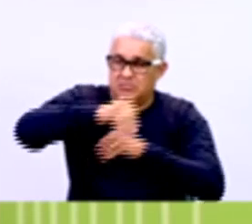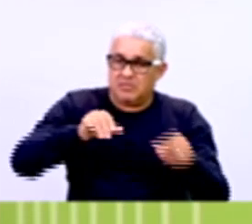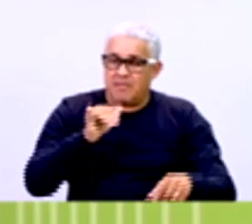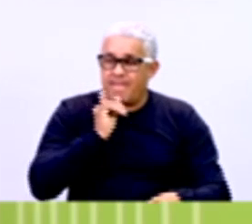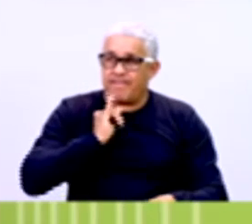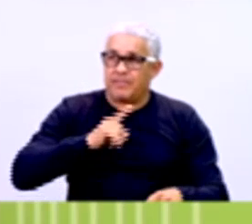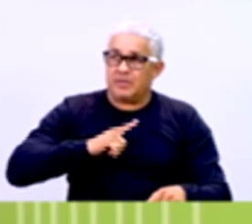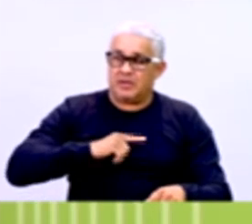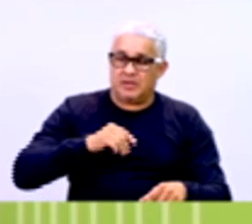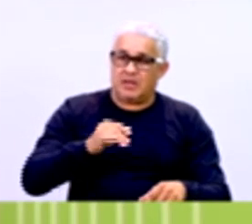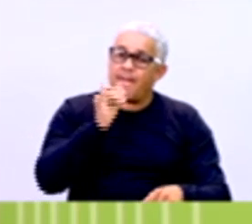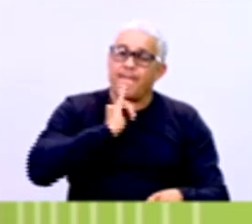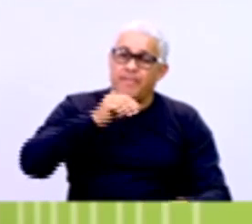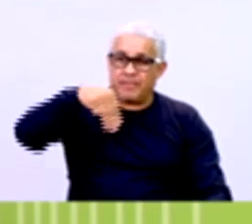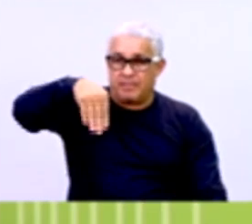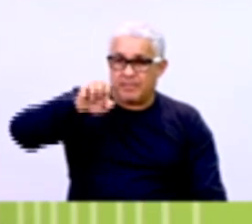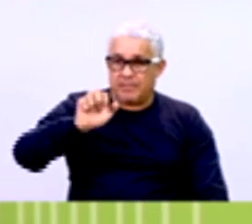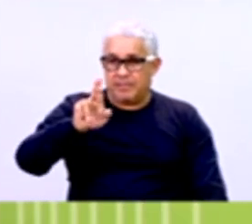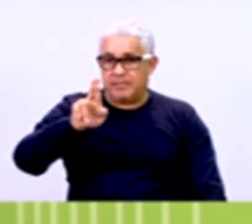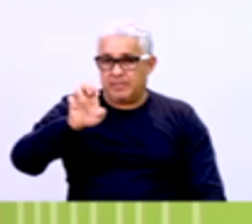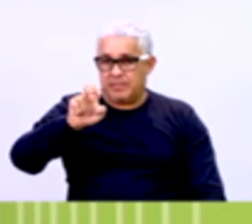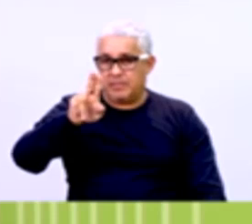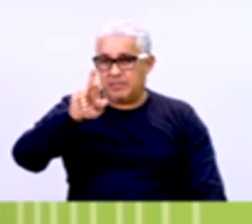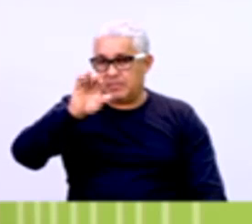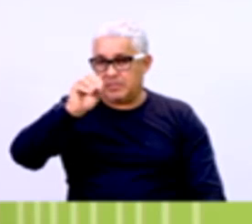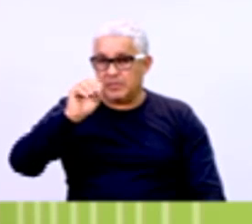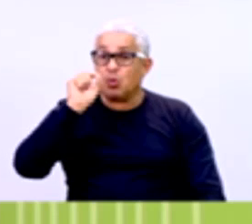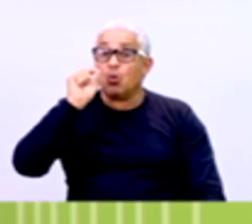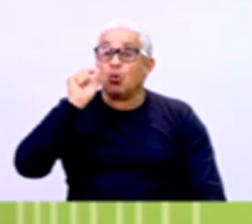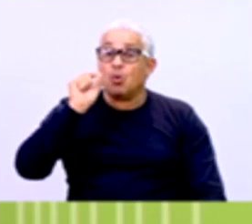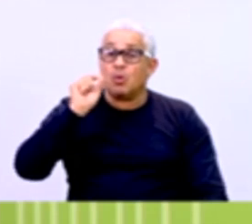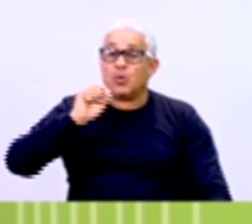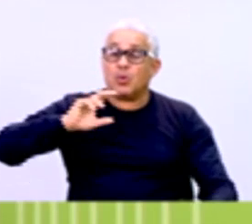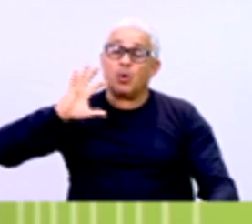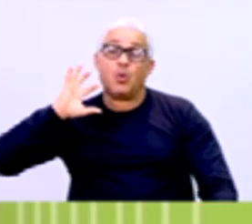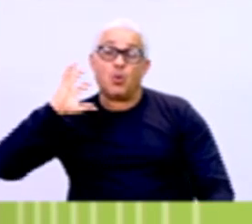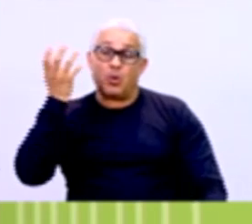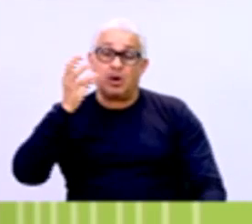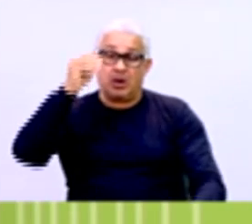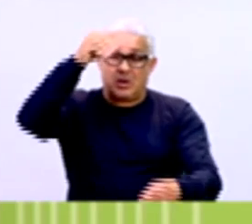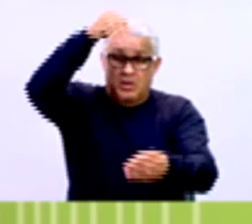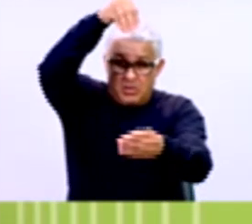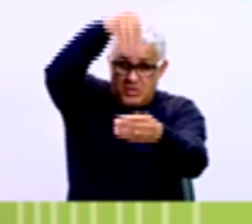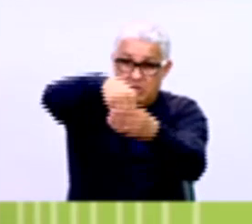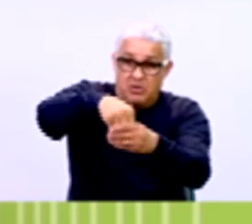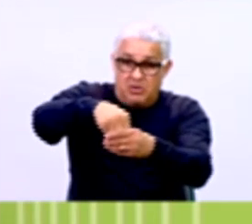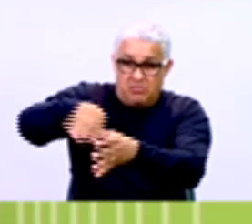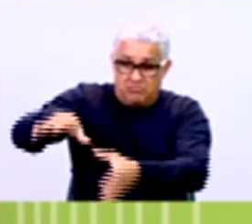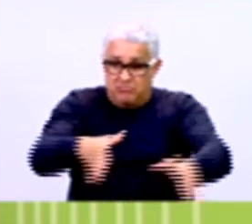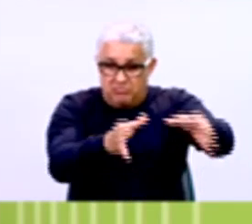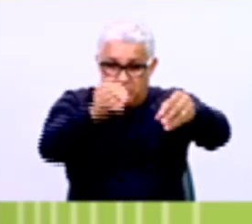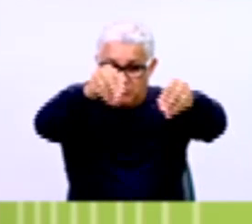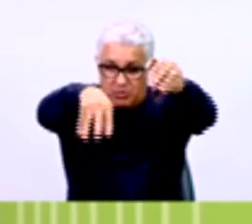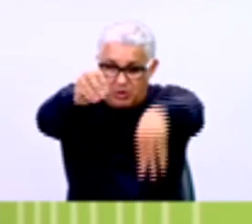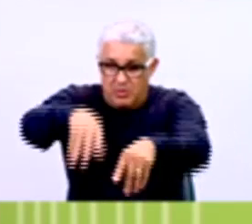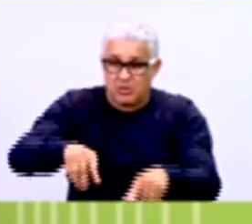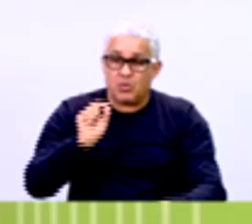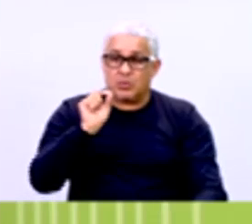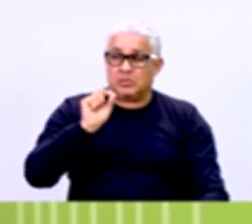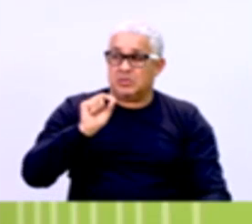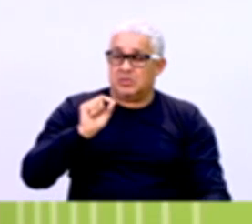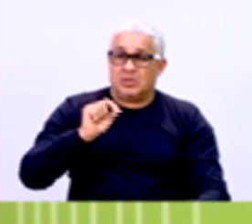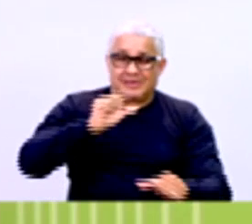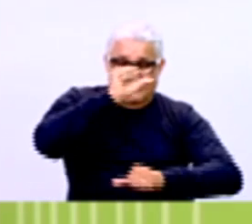exemplo, o mercúrio, o que vai acontecer? Vai acontecer uma contaminação, uma alteração das características naturais dessa